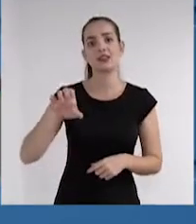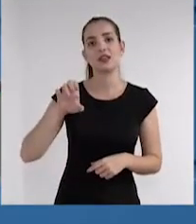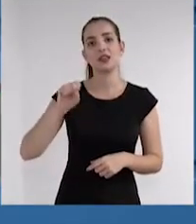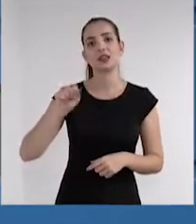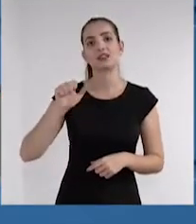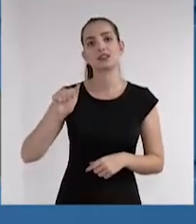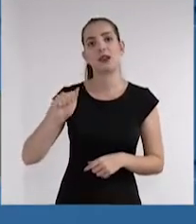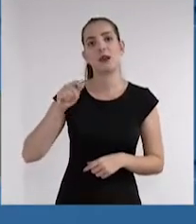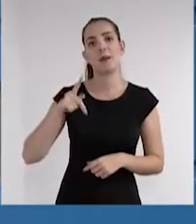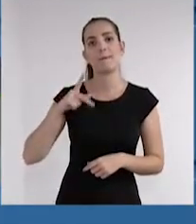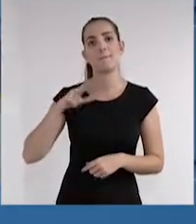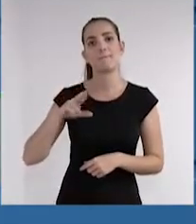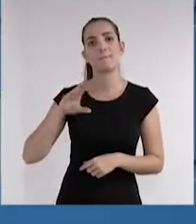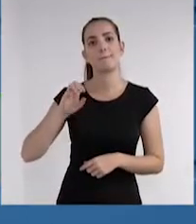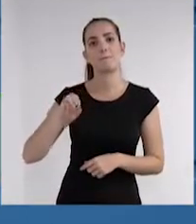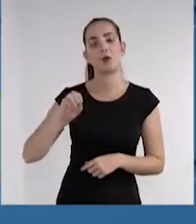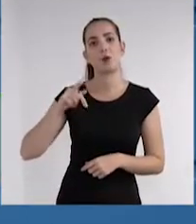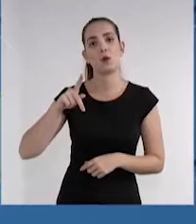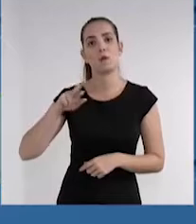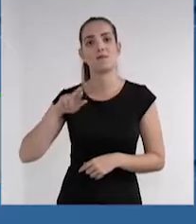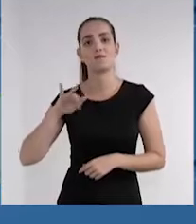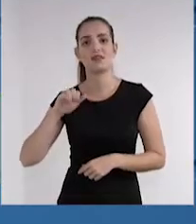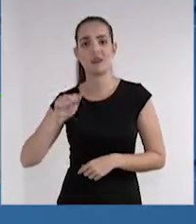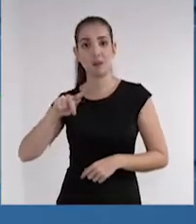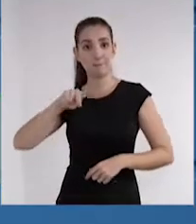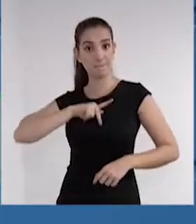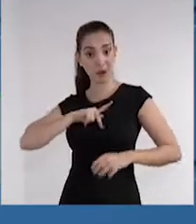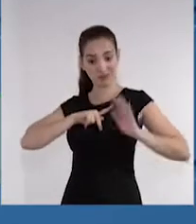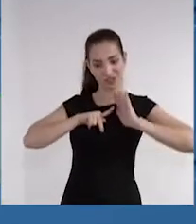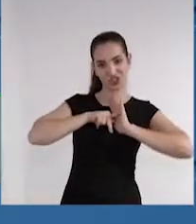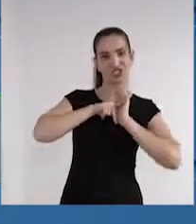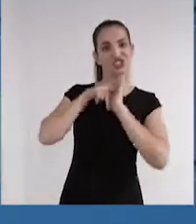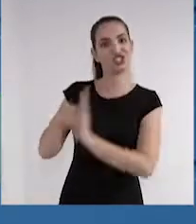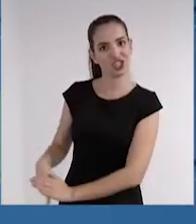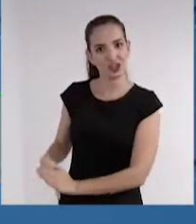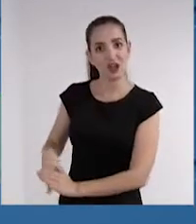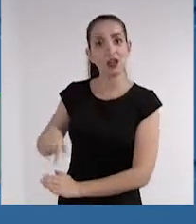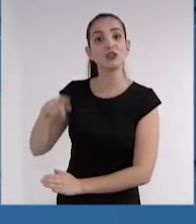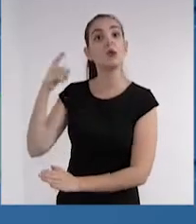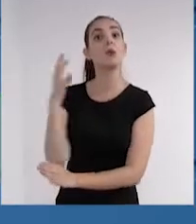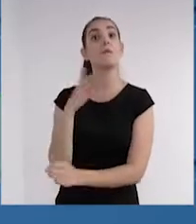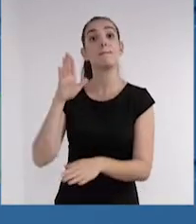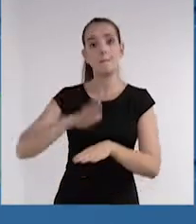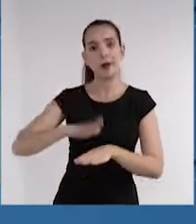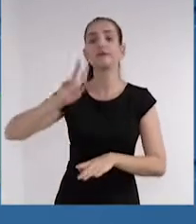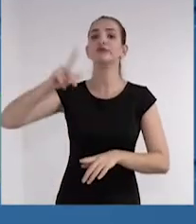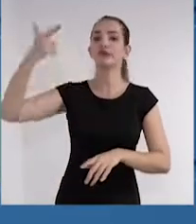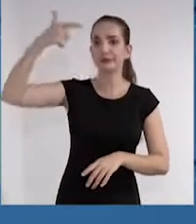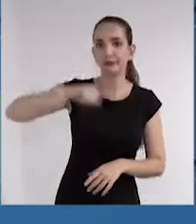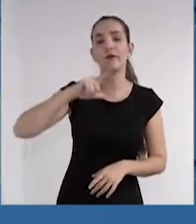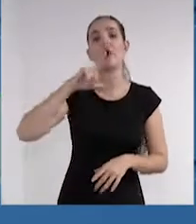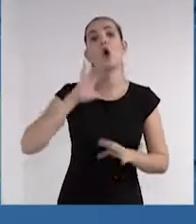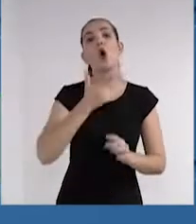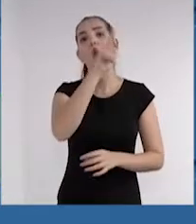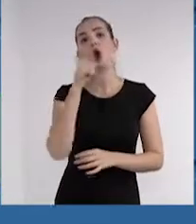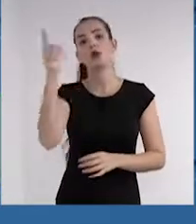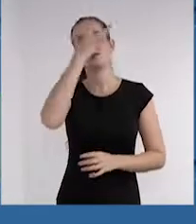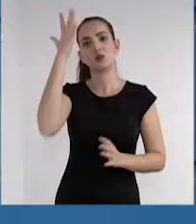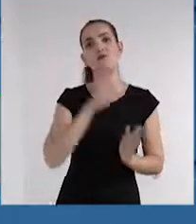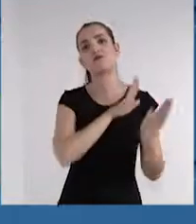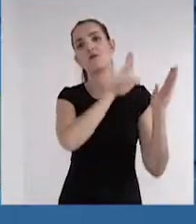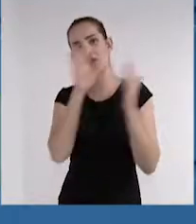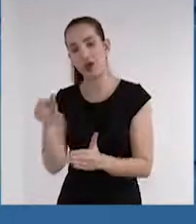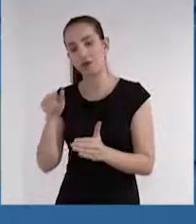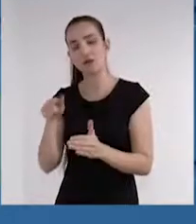Vossa Excelência para ir comigo ali no posto do eucalipto. Tem gente dentro que saiu da lona e entrou dentro